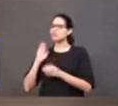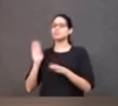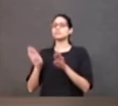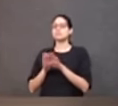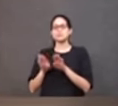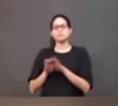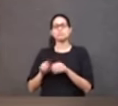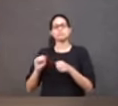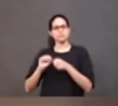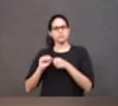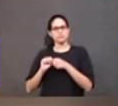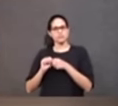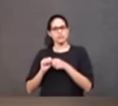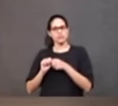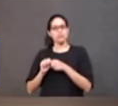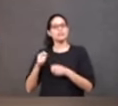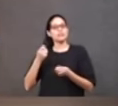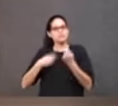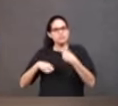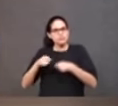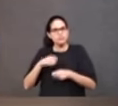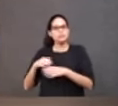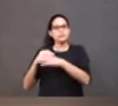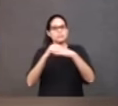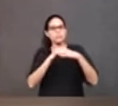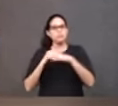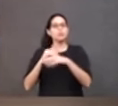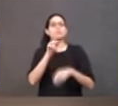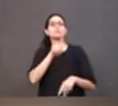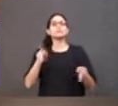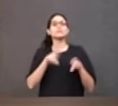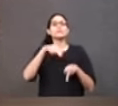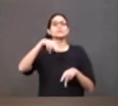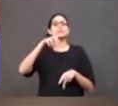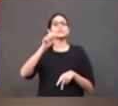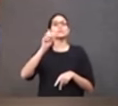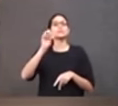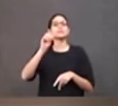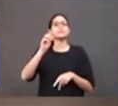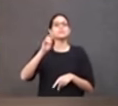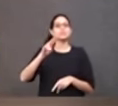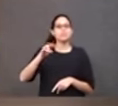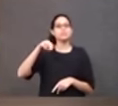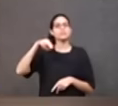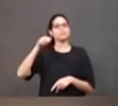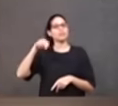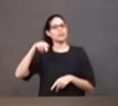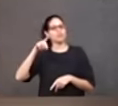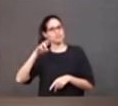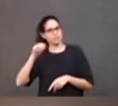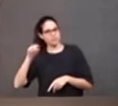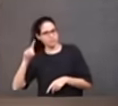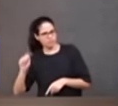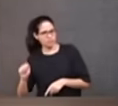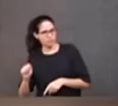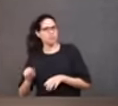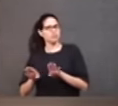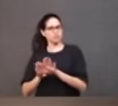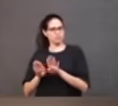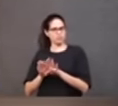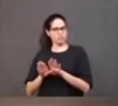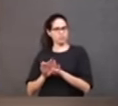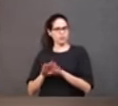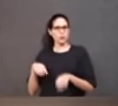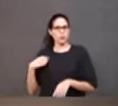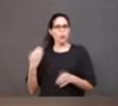administração democrática do professor Nestor Barbosa de Andrade, e conforme a linha de pensamento das pessoas que se congregam hoje